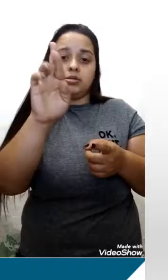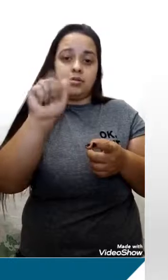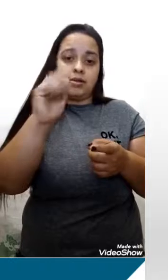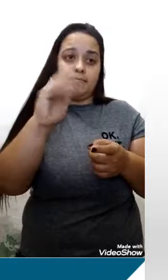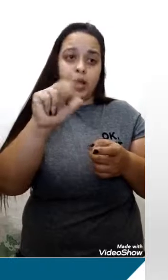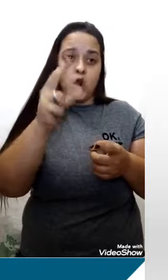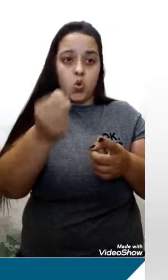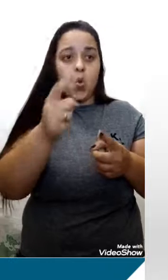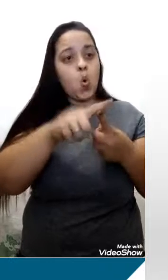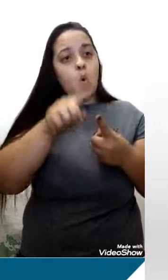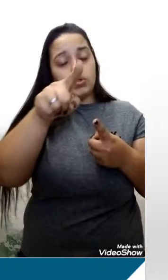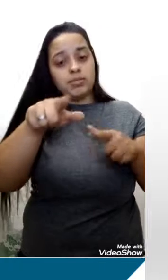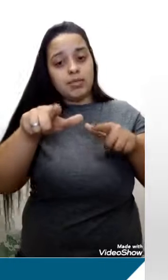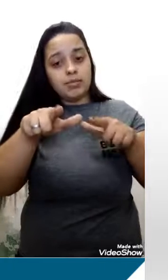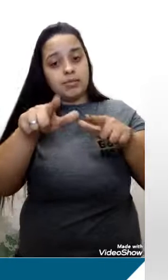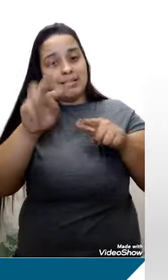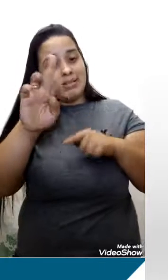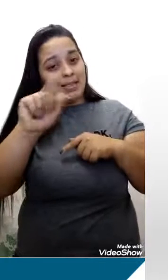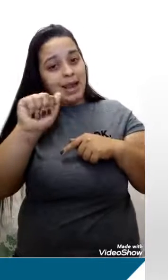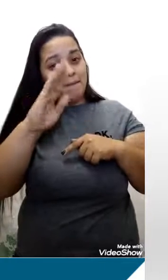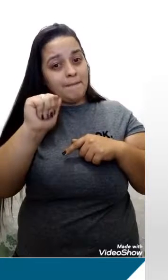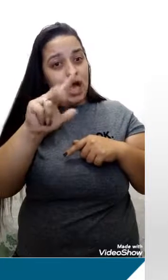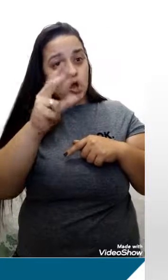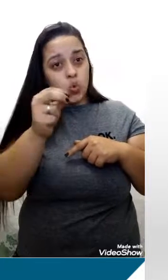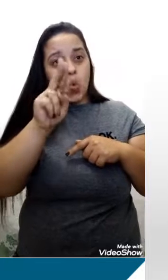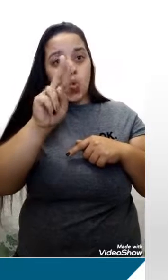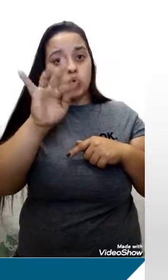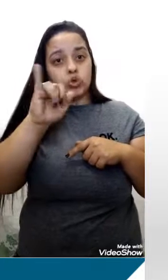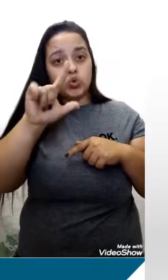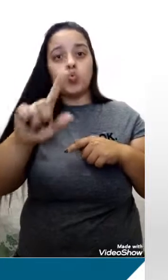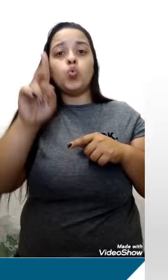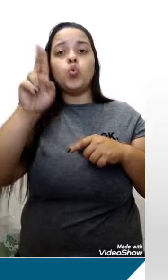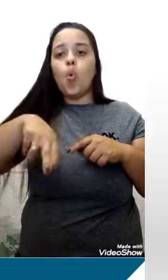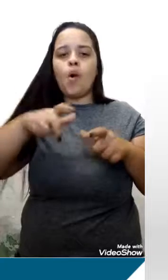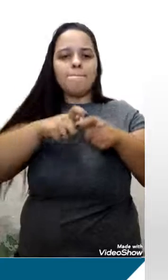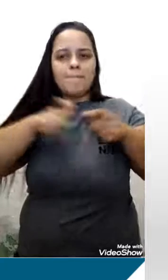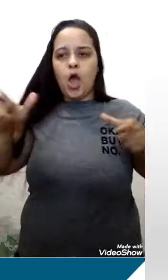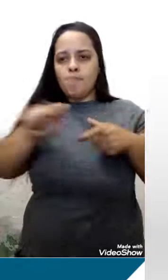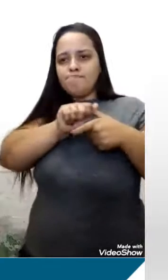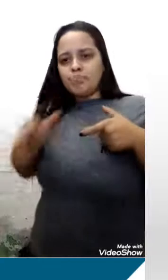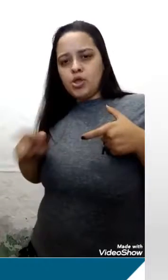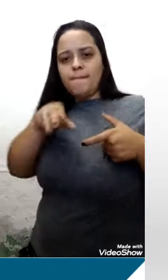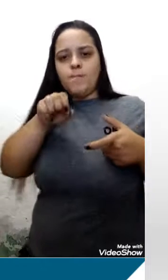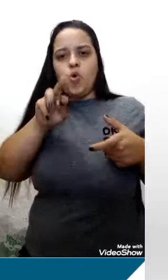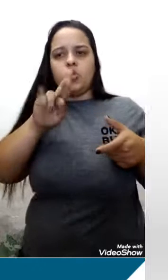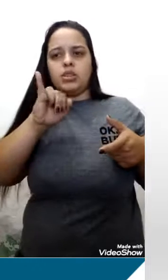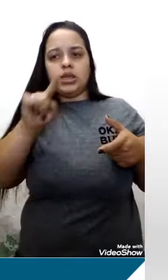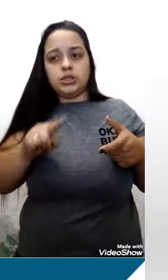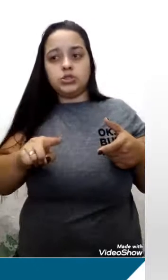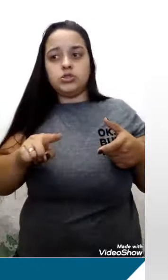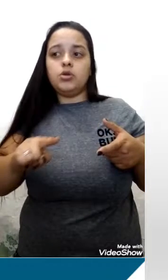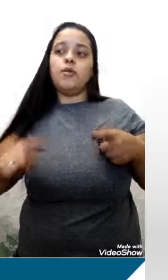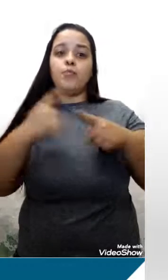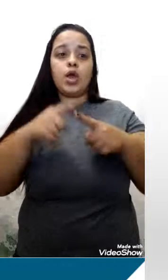O trabalho útil, ele nunca será maior do que o trabalho motriz, porque o trabalho motriz é o somatório do que a